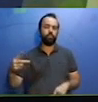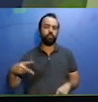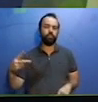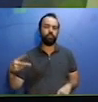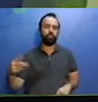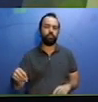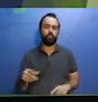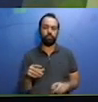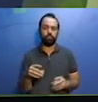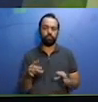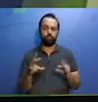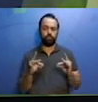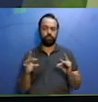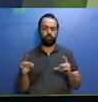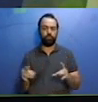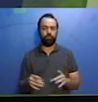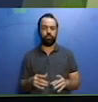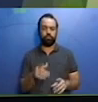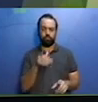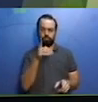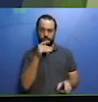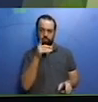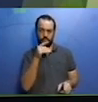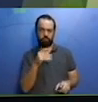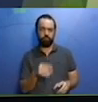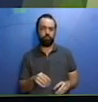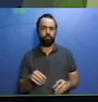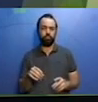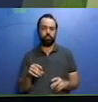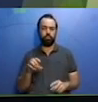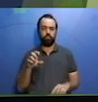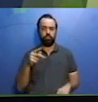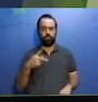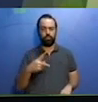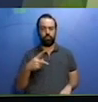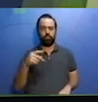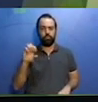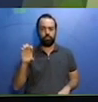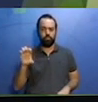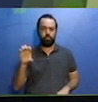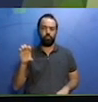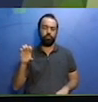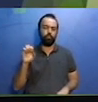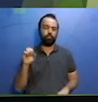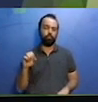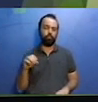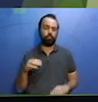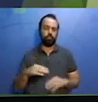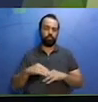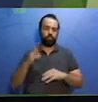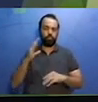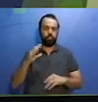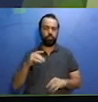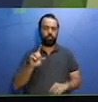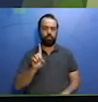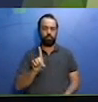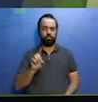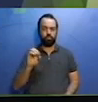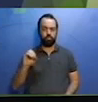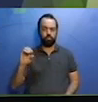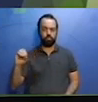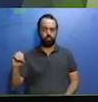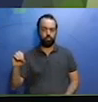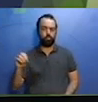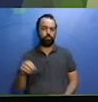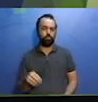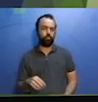ser recolhido, no caso vai ser a água, que tem o ponto de ebulição maior, que é em torno de 100 graus Celsius, e no caso